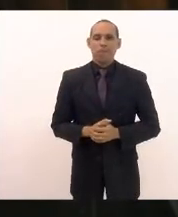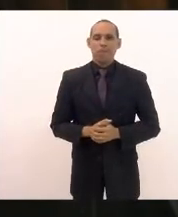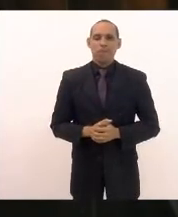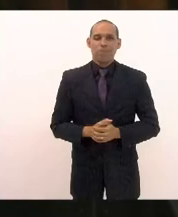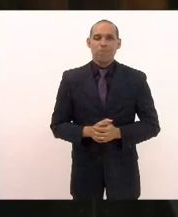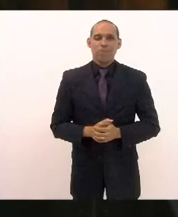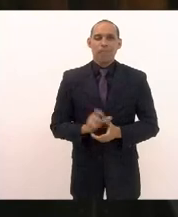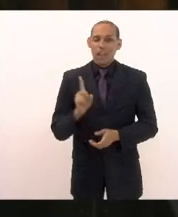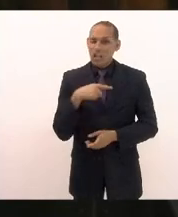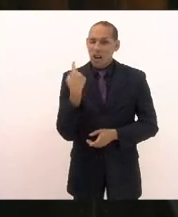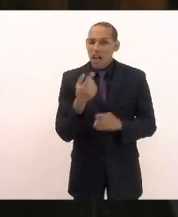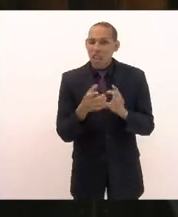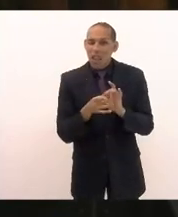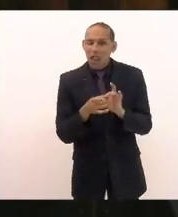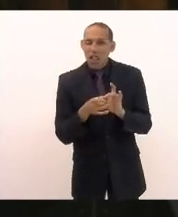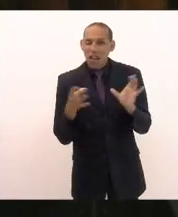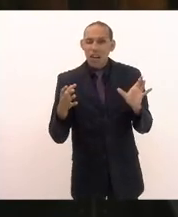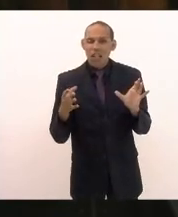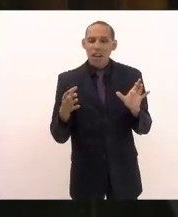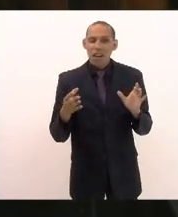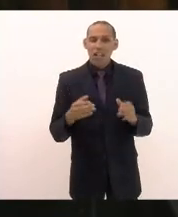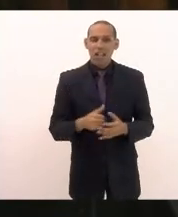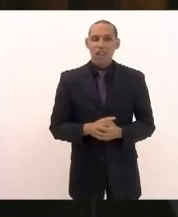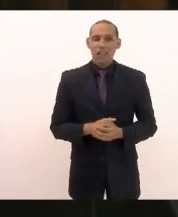Nossas liberdades foram